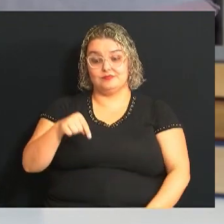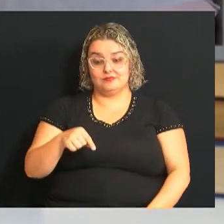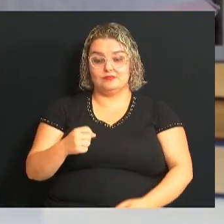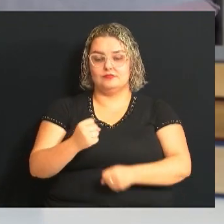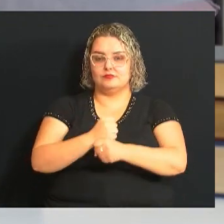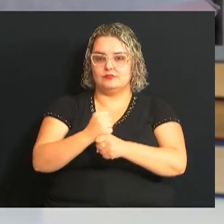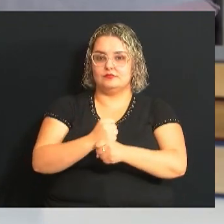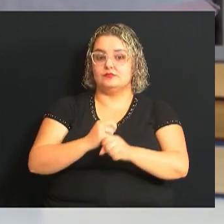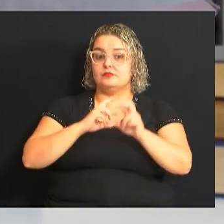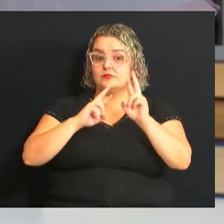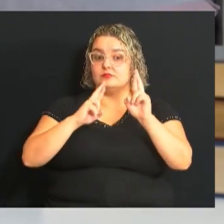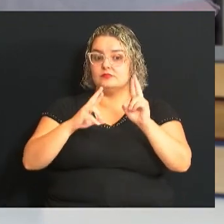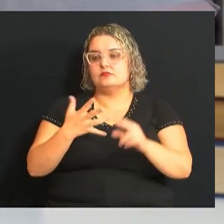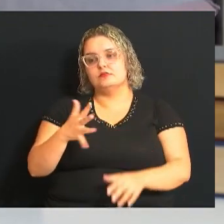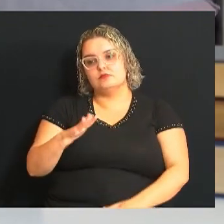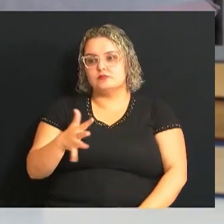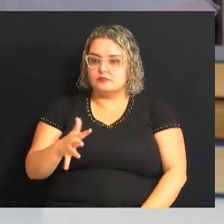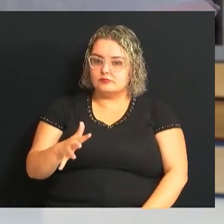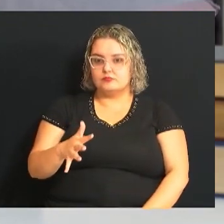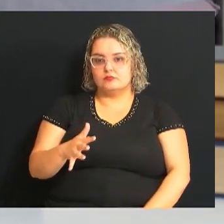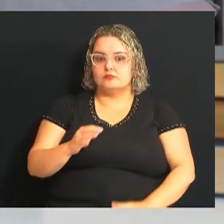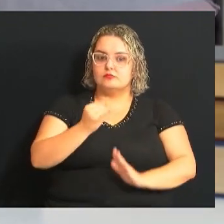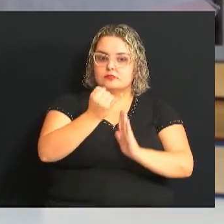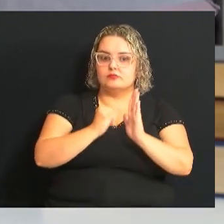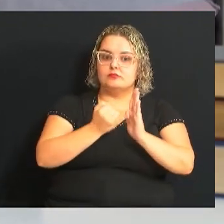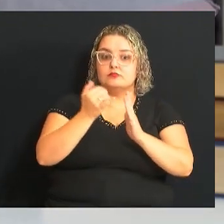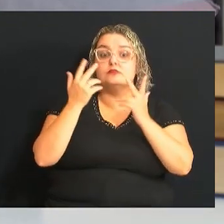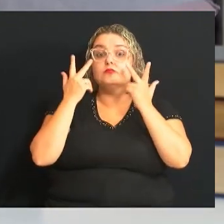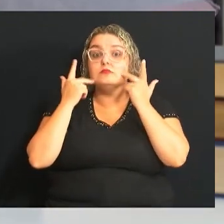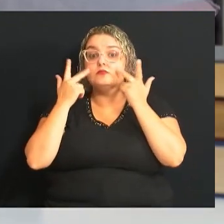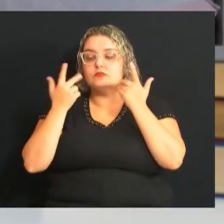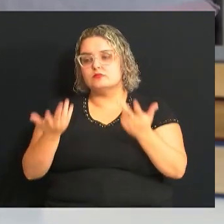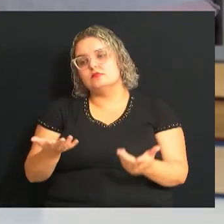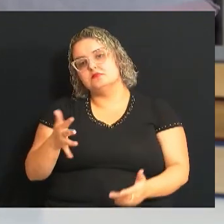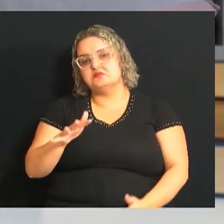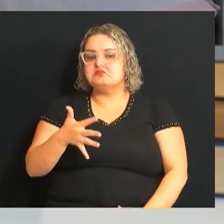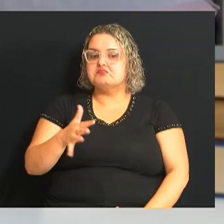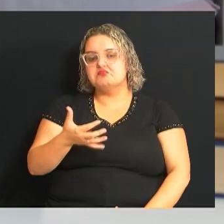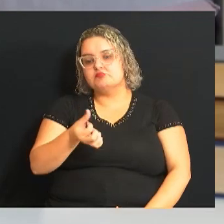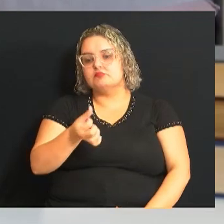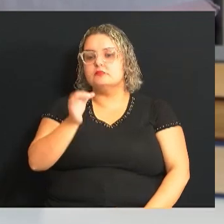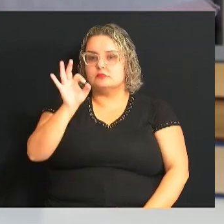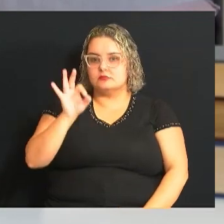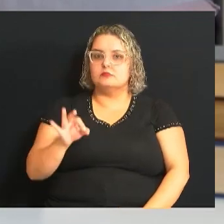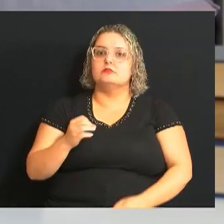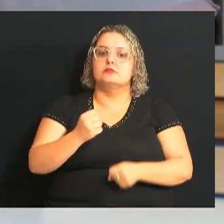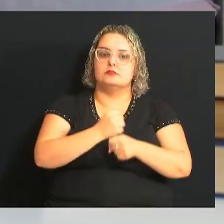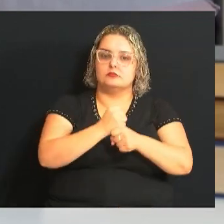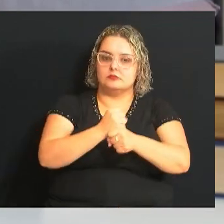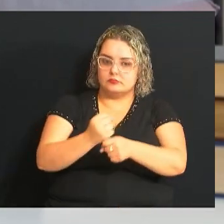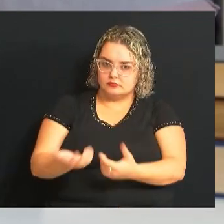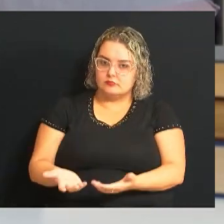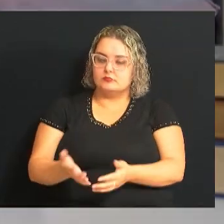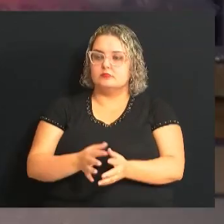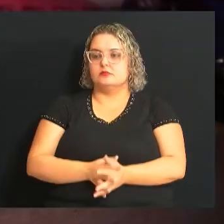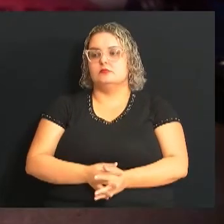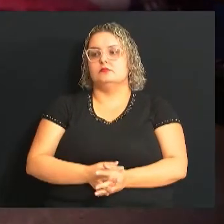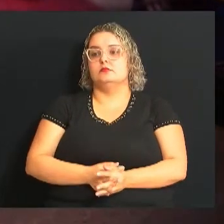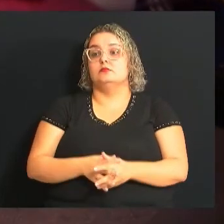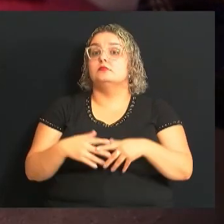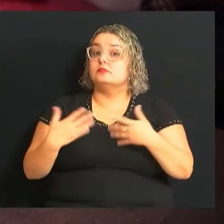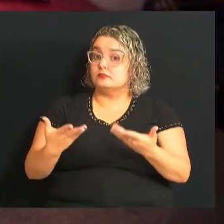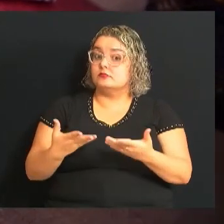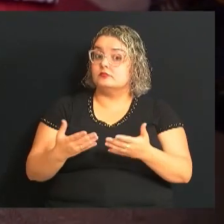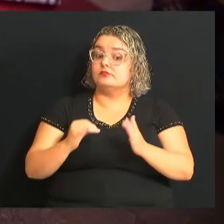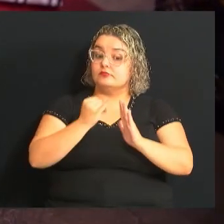que fique na média da inflação normal, que está na faixa de 6% ao ano, né? Então, a pressão